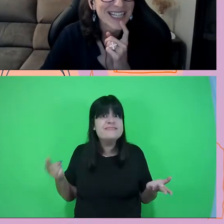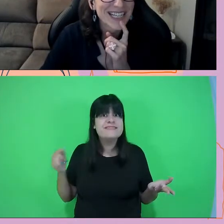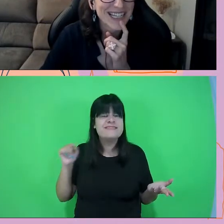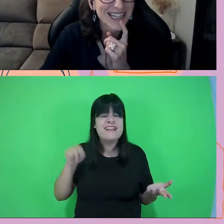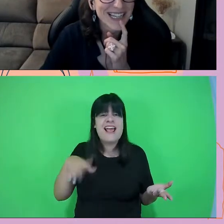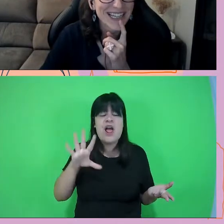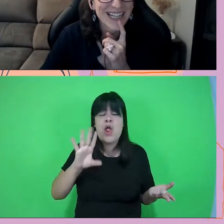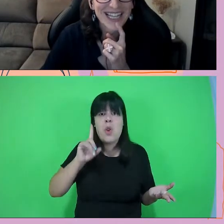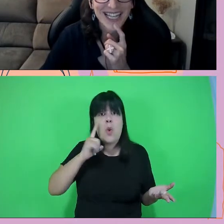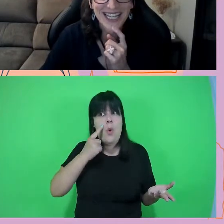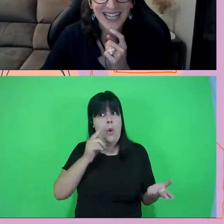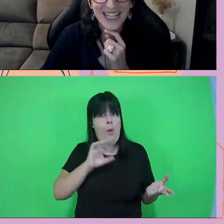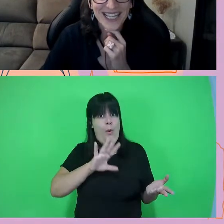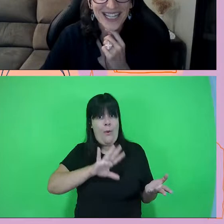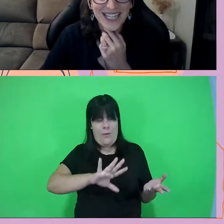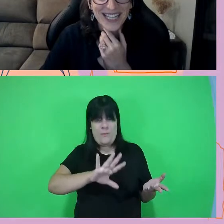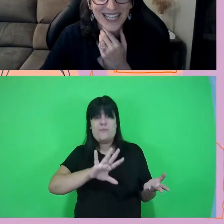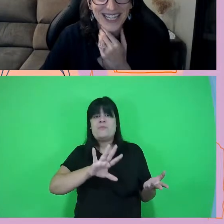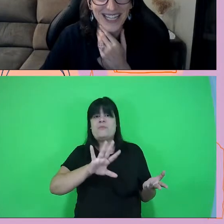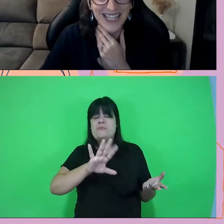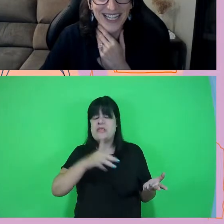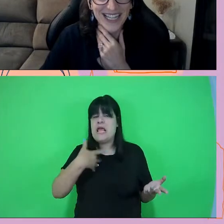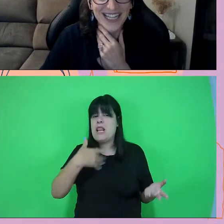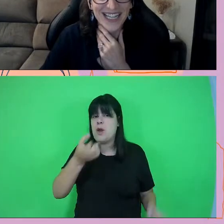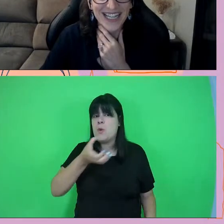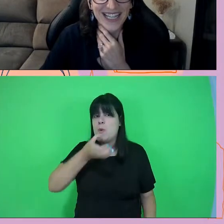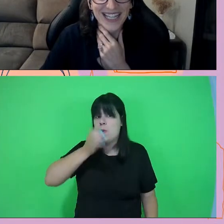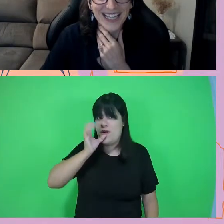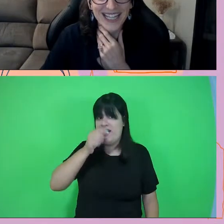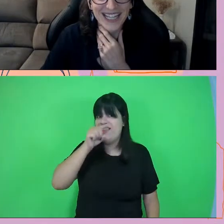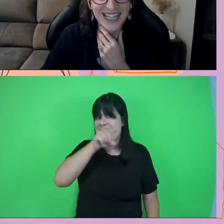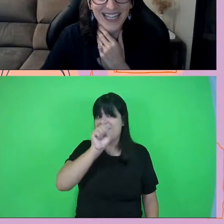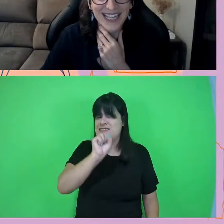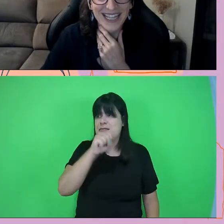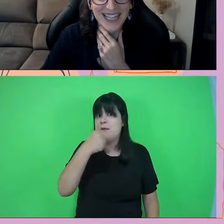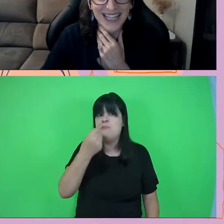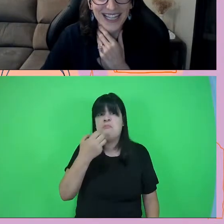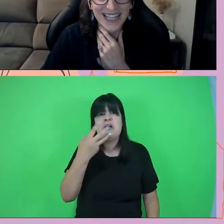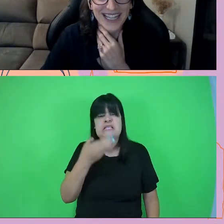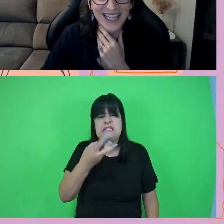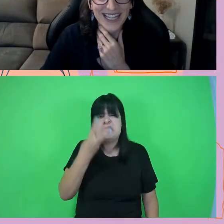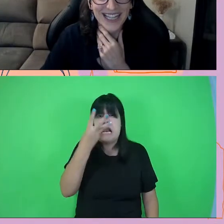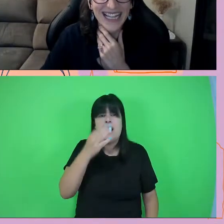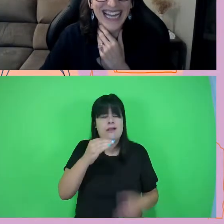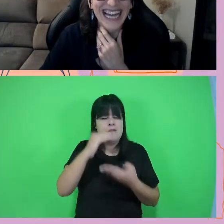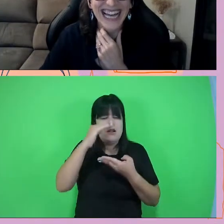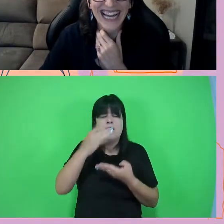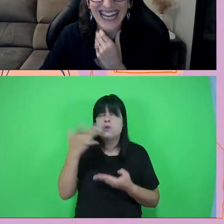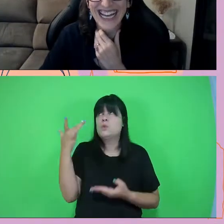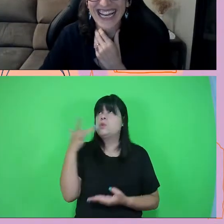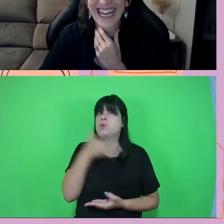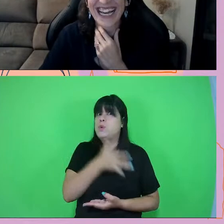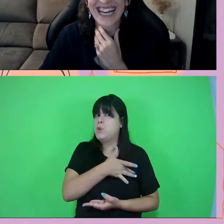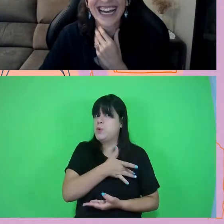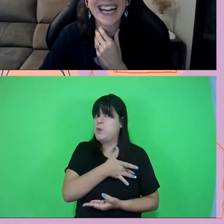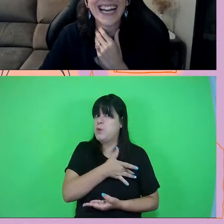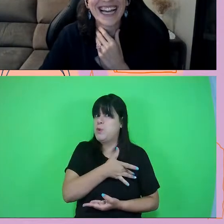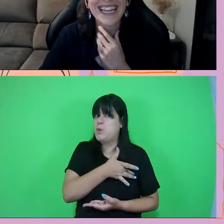E olha, Jaci, eu vou falar para você que eu tomei dessa cerveja aí umas 3 latinhas, mas tomei com gosto.